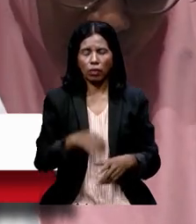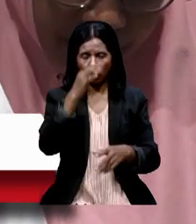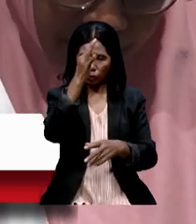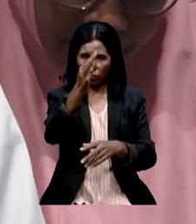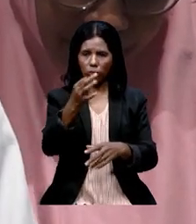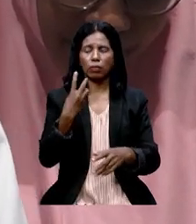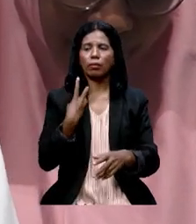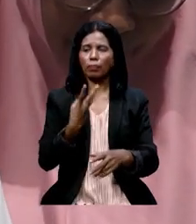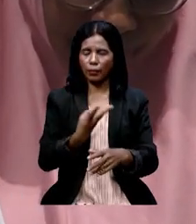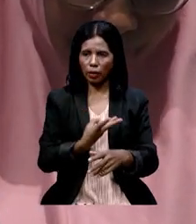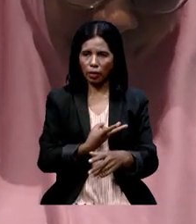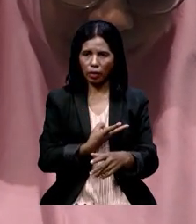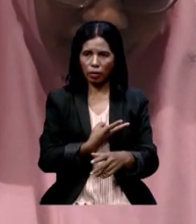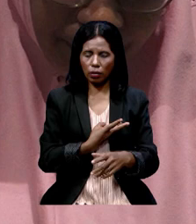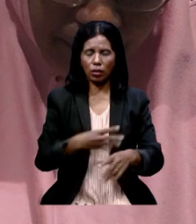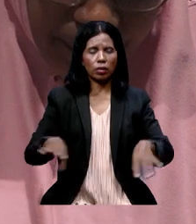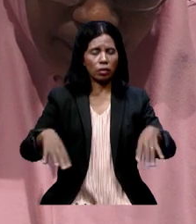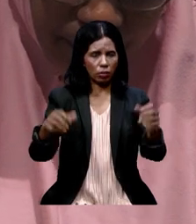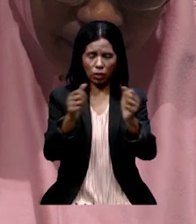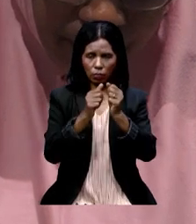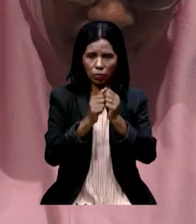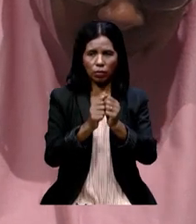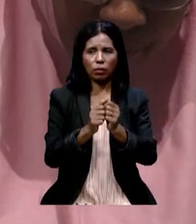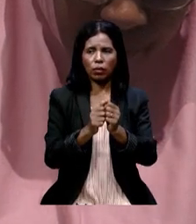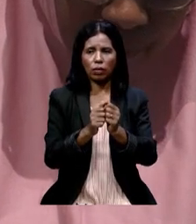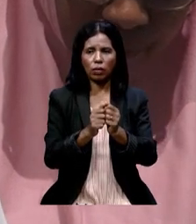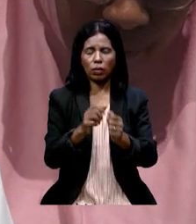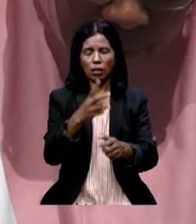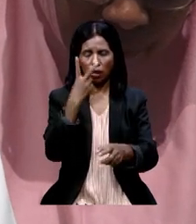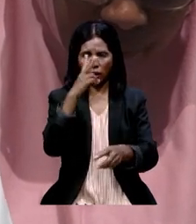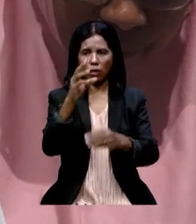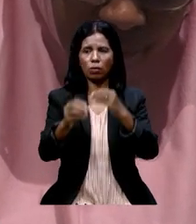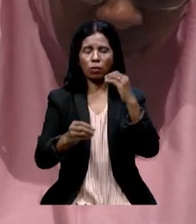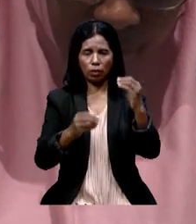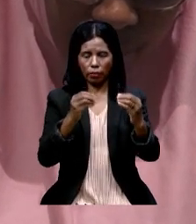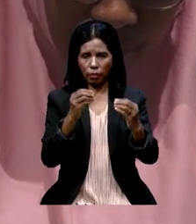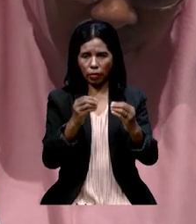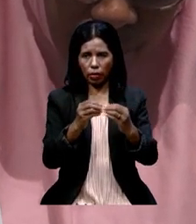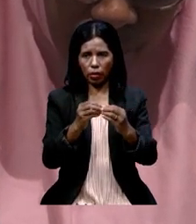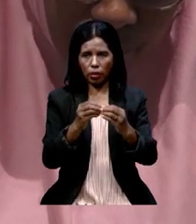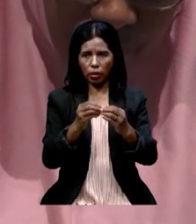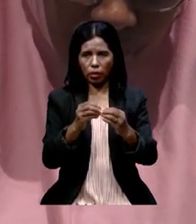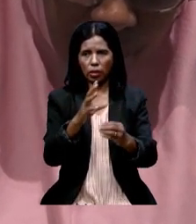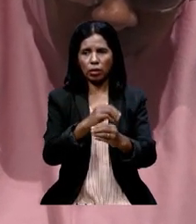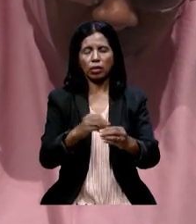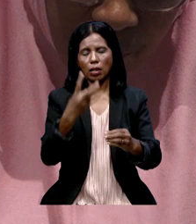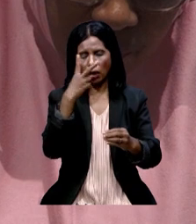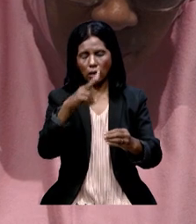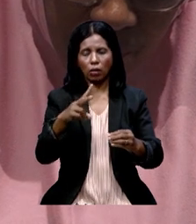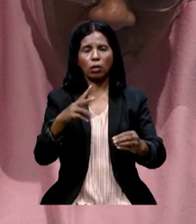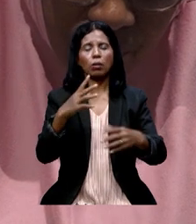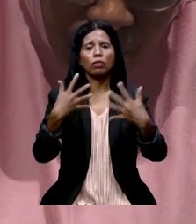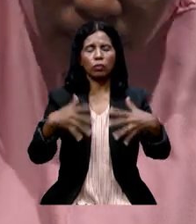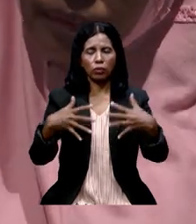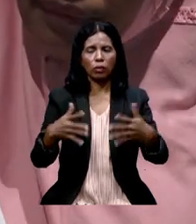ita atu luta hamutu conquista be guerra sirne ina be ina be